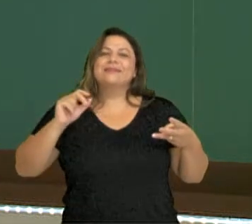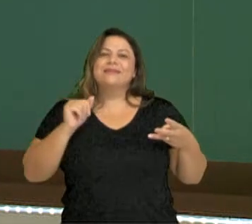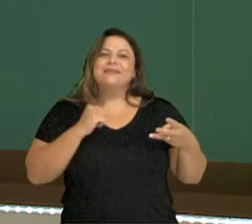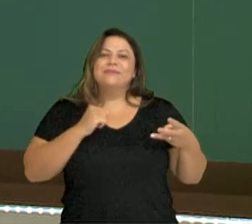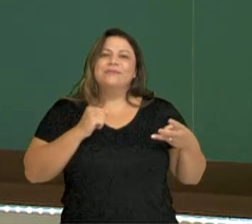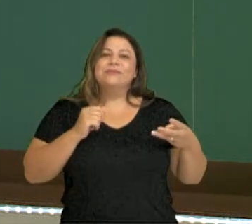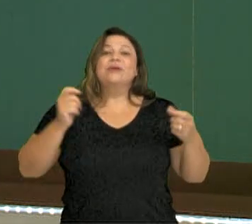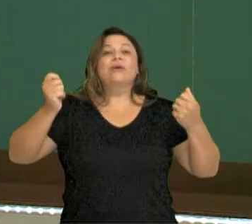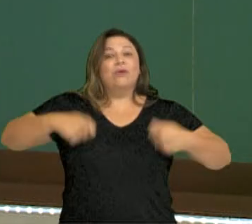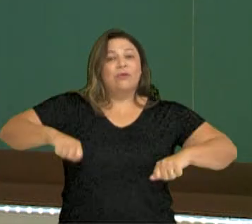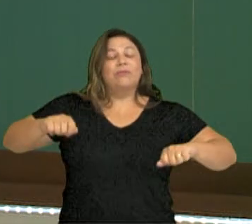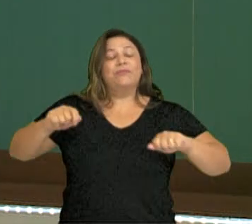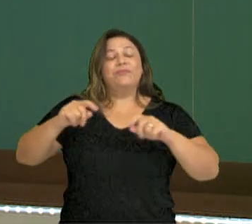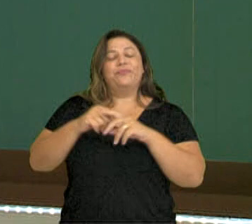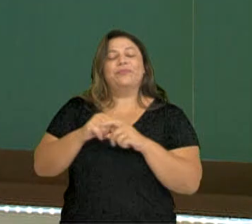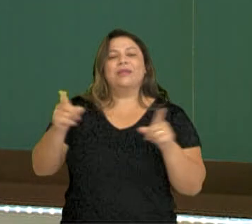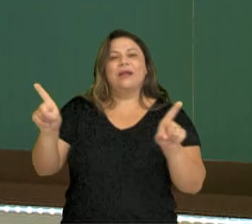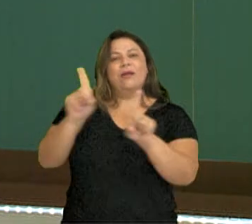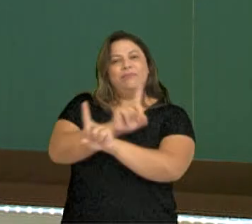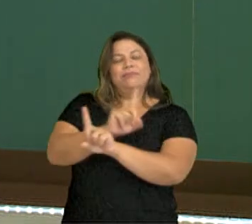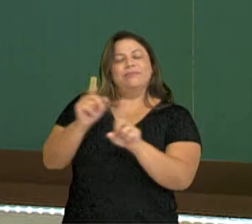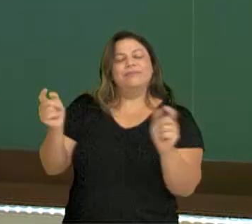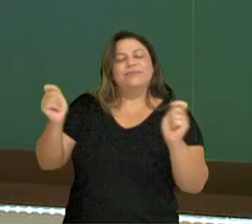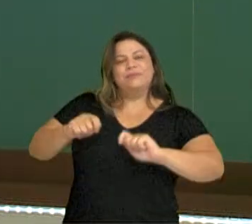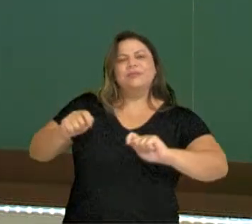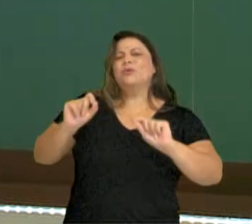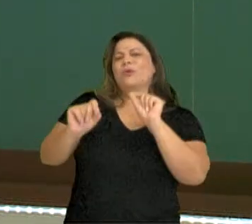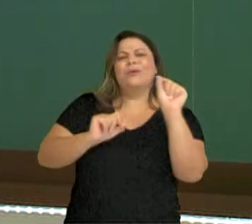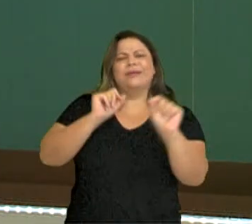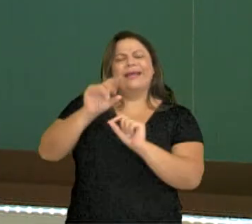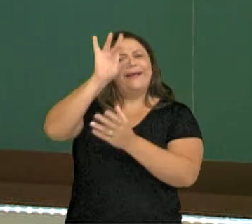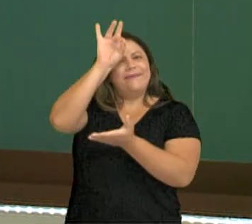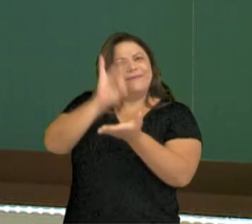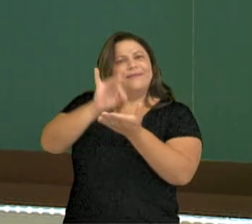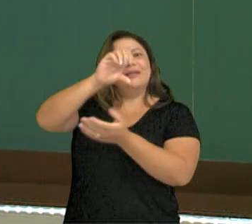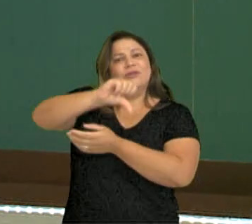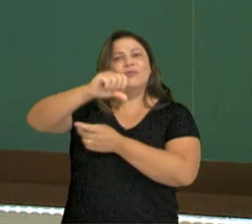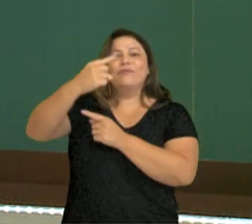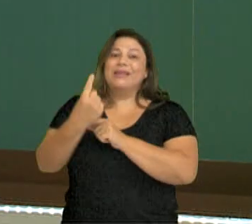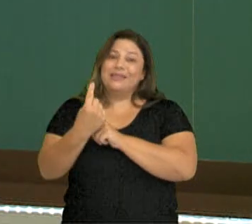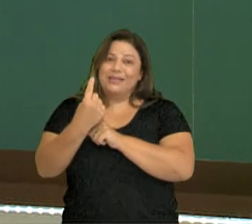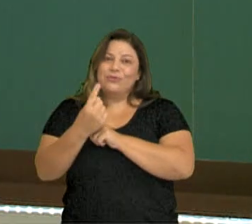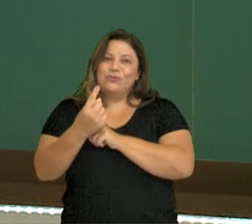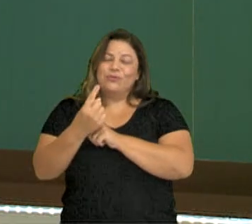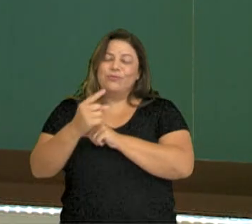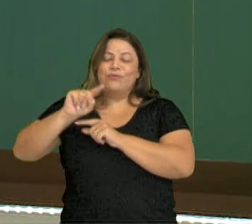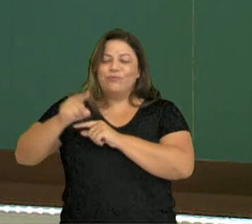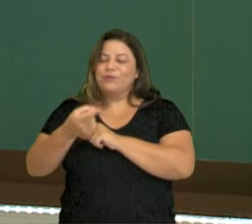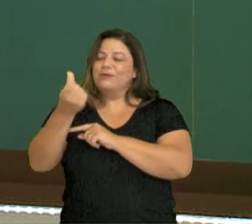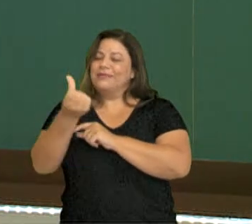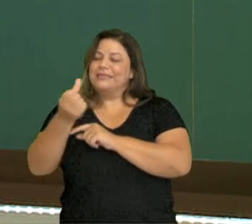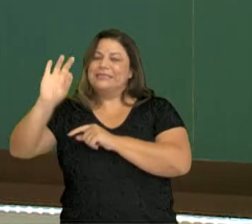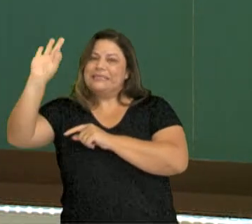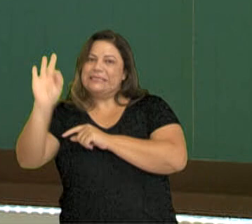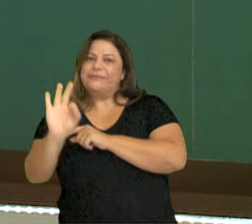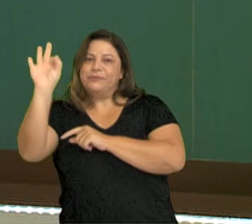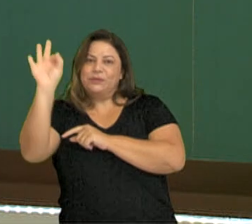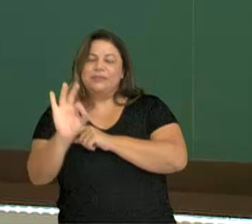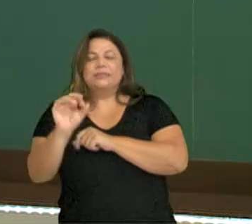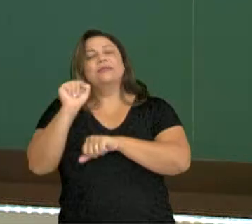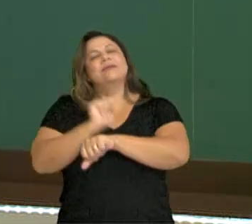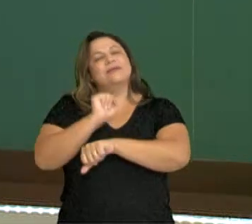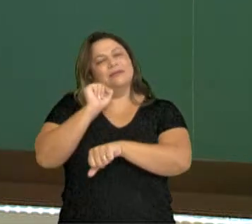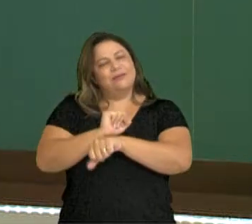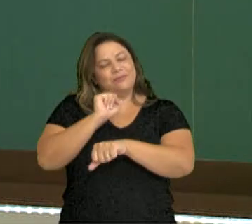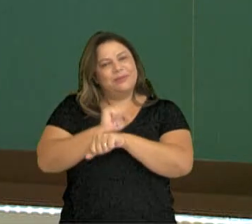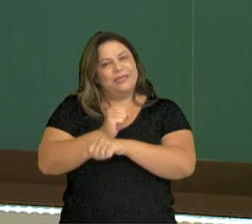O antígeno é um vetor viral, né? Desculpe. A eficácia 91,6%. Alta eficácia, né? E está aguardando a autorização para